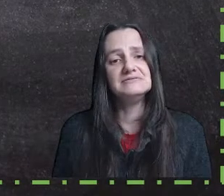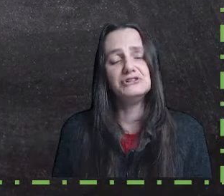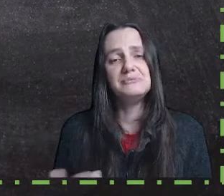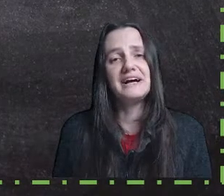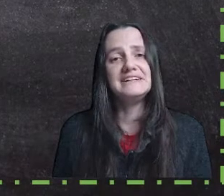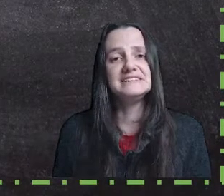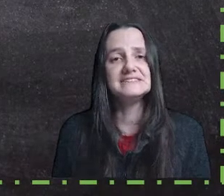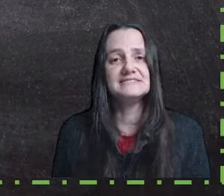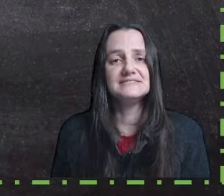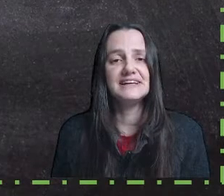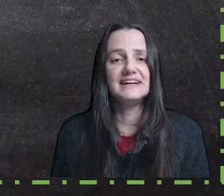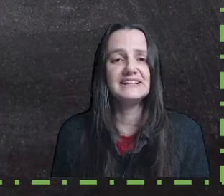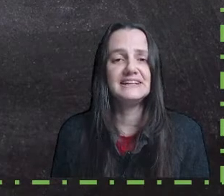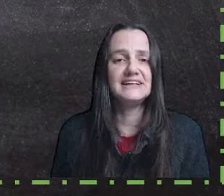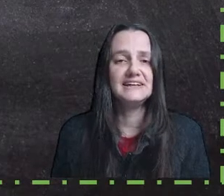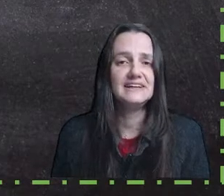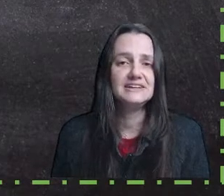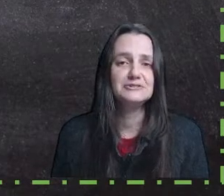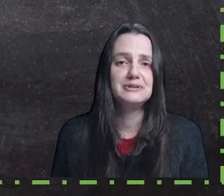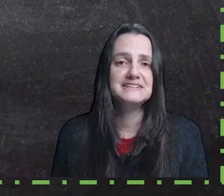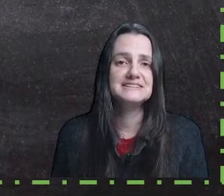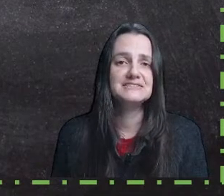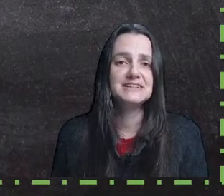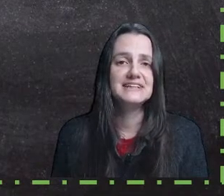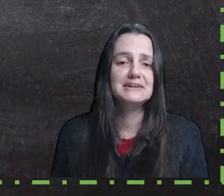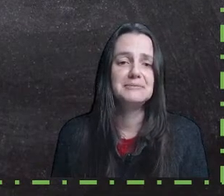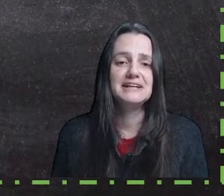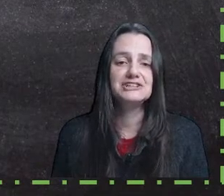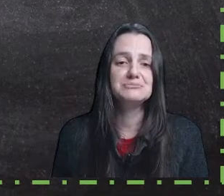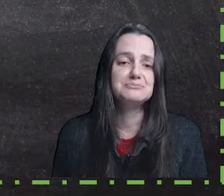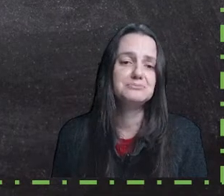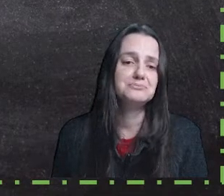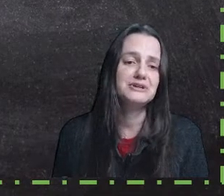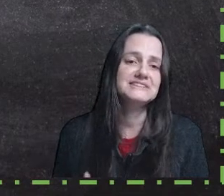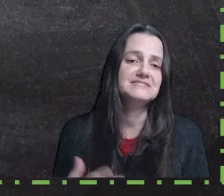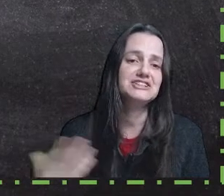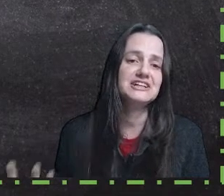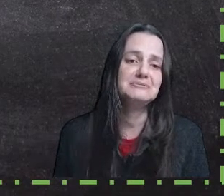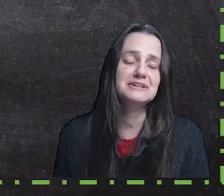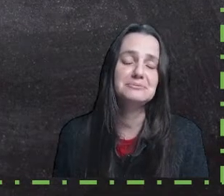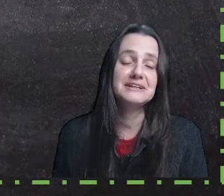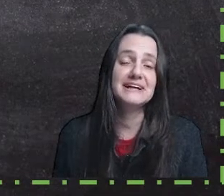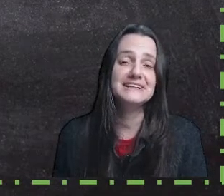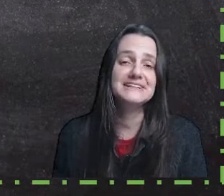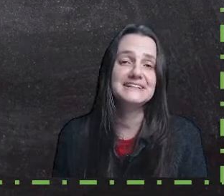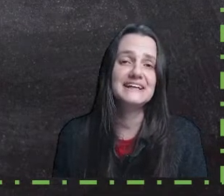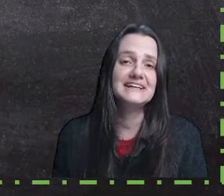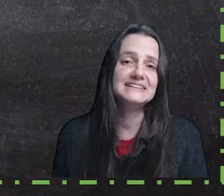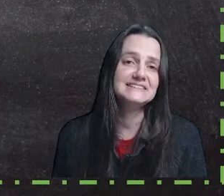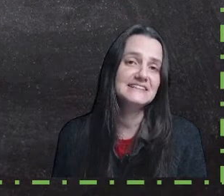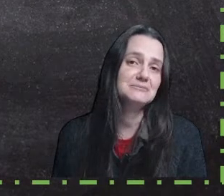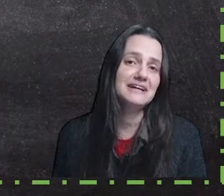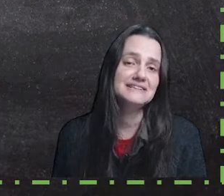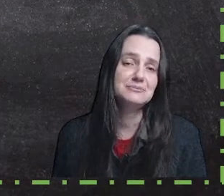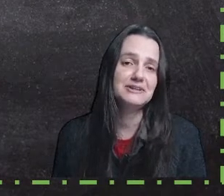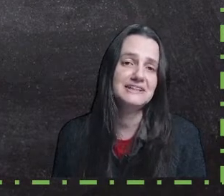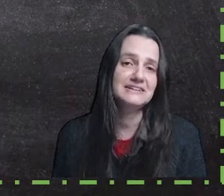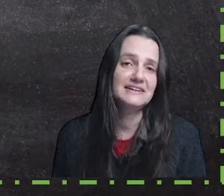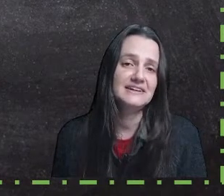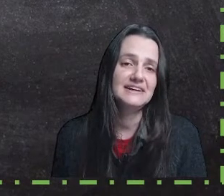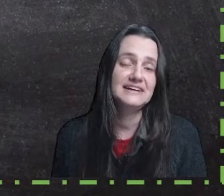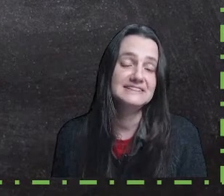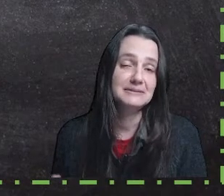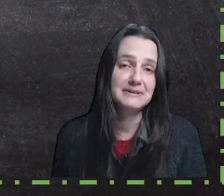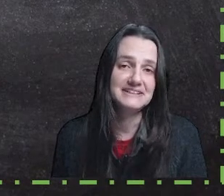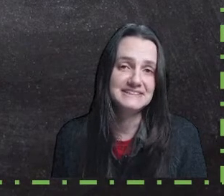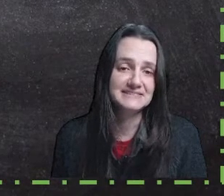que eram normais, né, aqui no Brasil, que de repente pode servir de alimento para a Naja, e aí esses animais